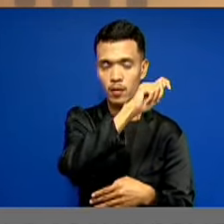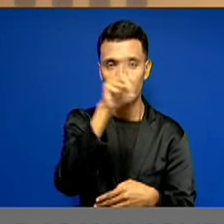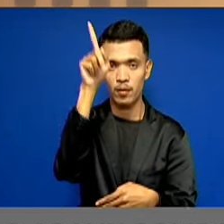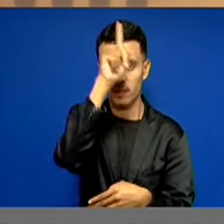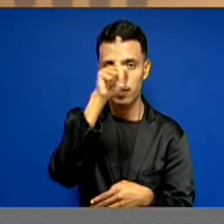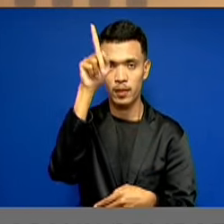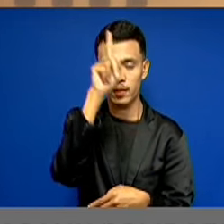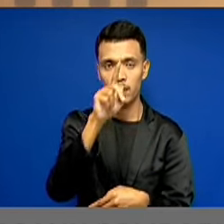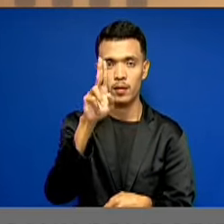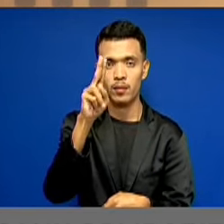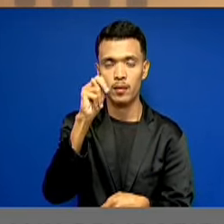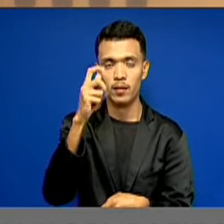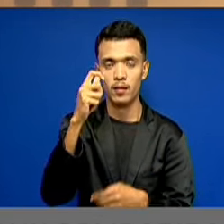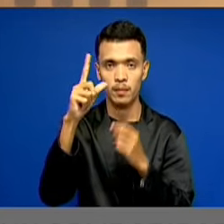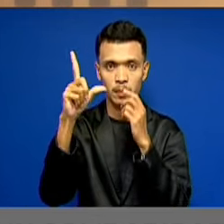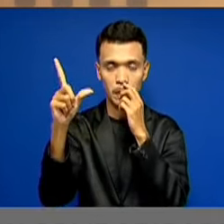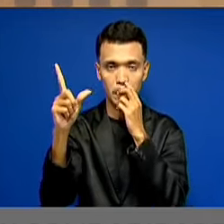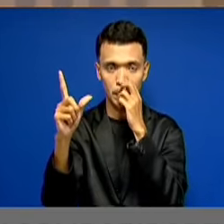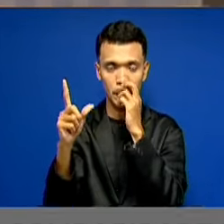Nacional Timor-Leste.